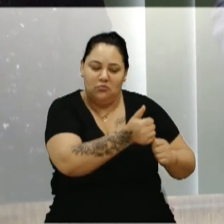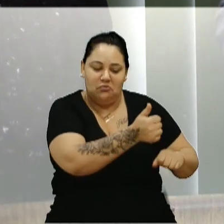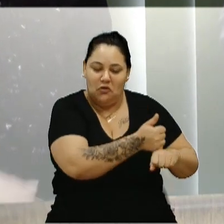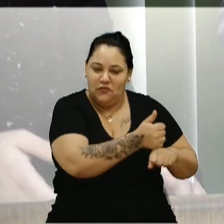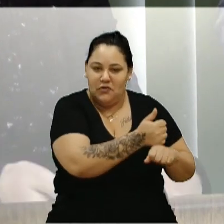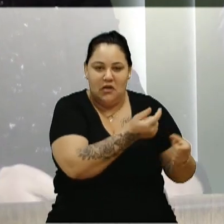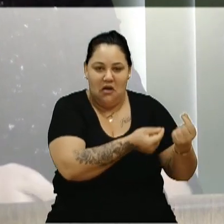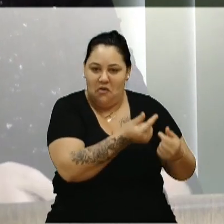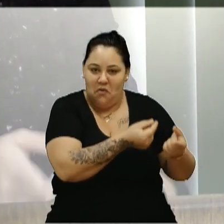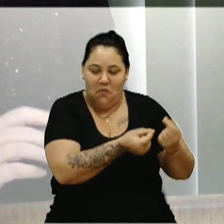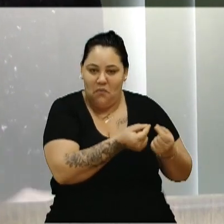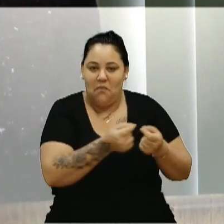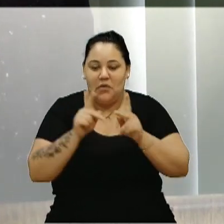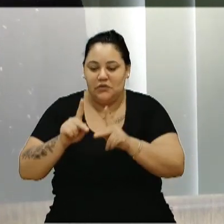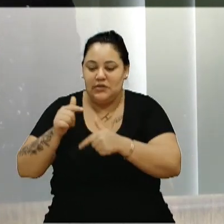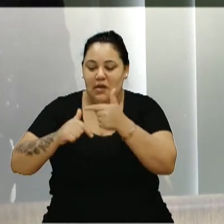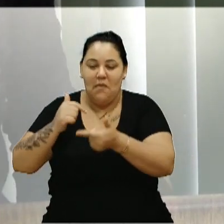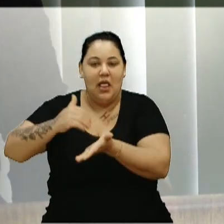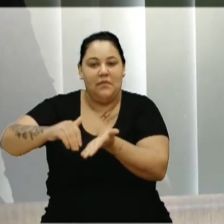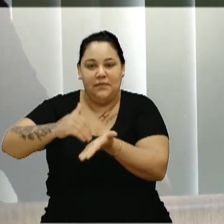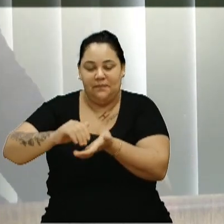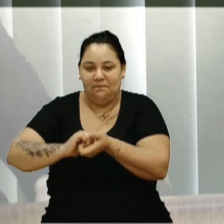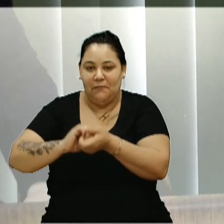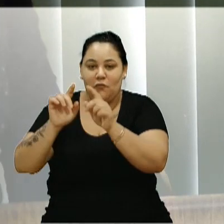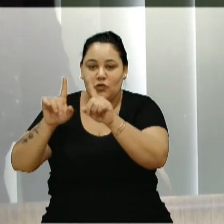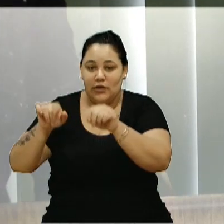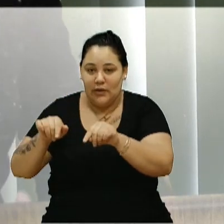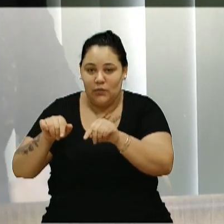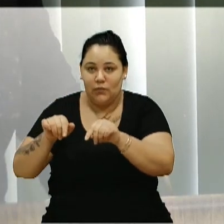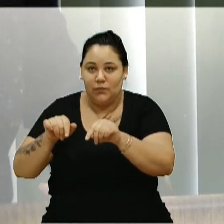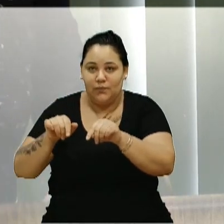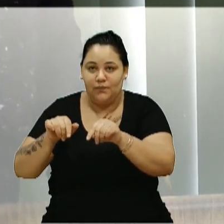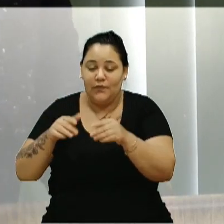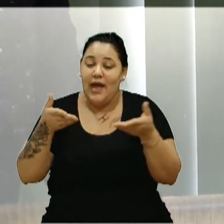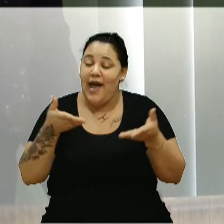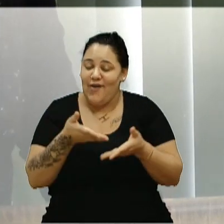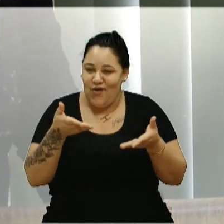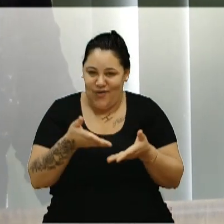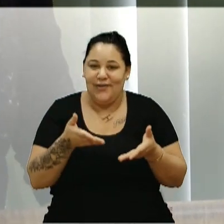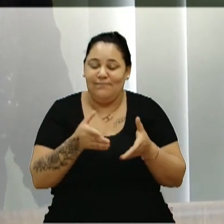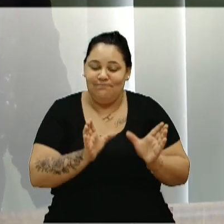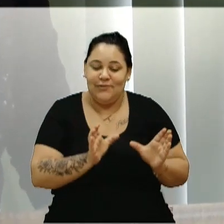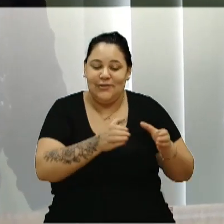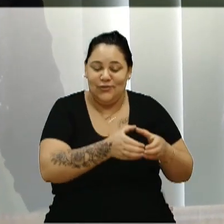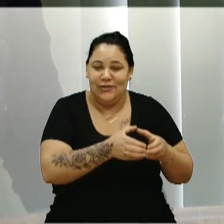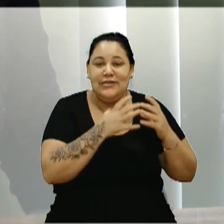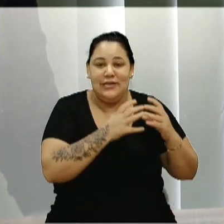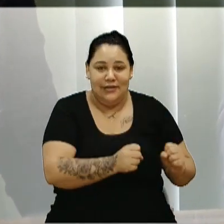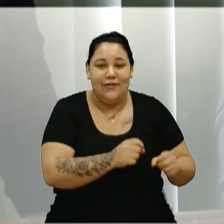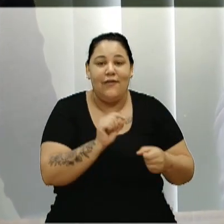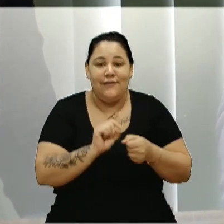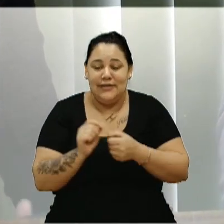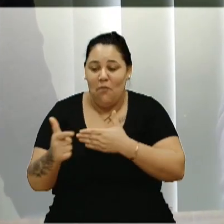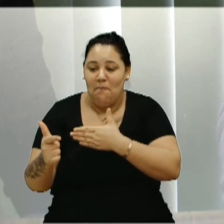da secretaria. Mais do que nunca, essa secretaria vai desempenhar um papel